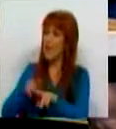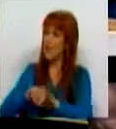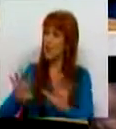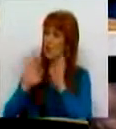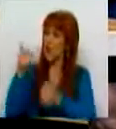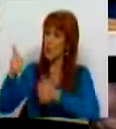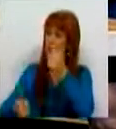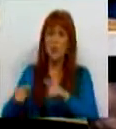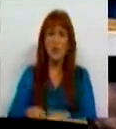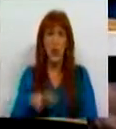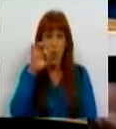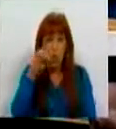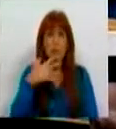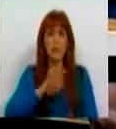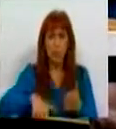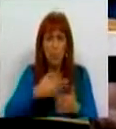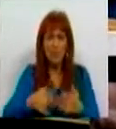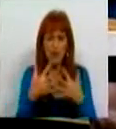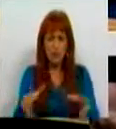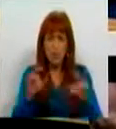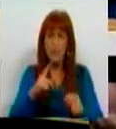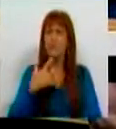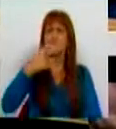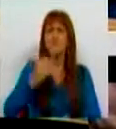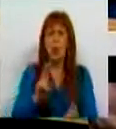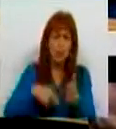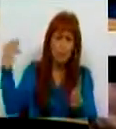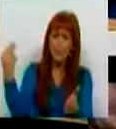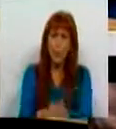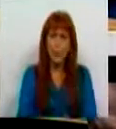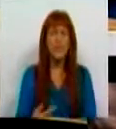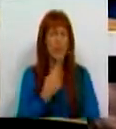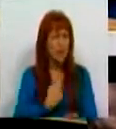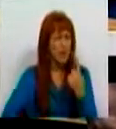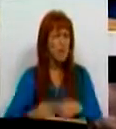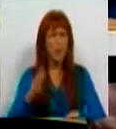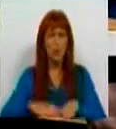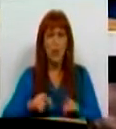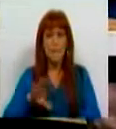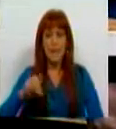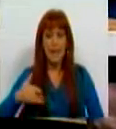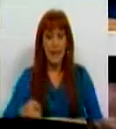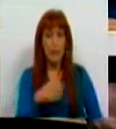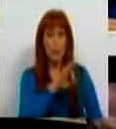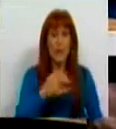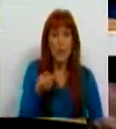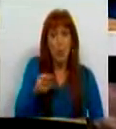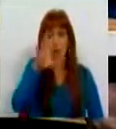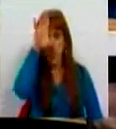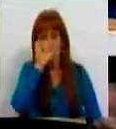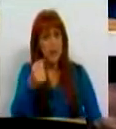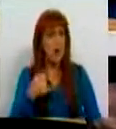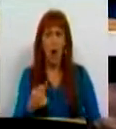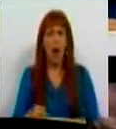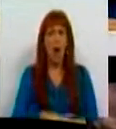de Concorrência. Esses 8 planos de reestruturação foram todos chumbados. E é estranho o facto do CDS e o PS, o anterior Governo,